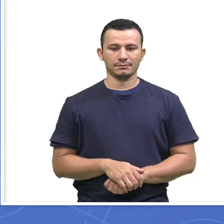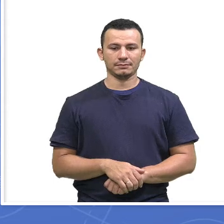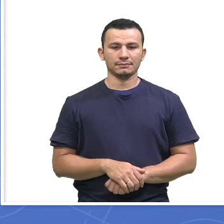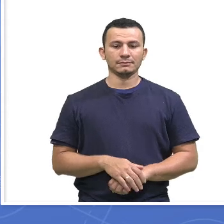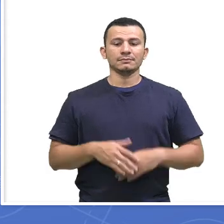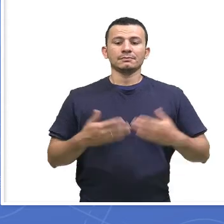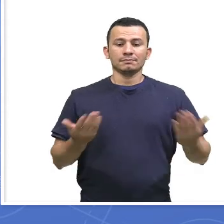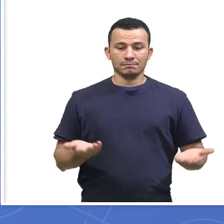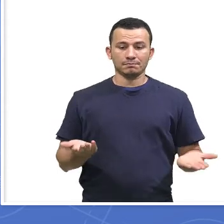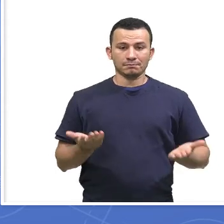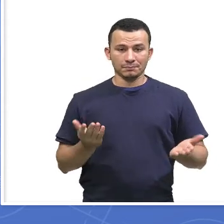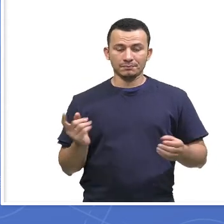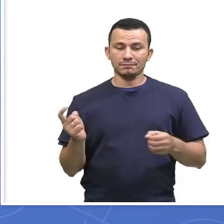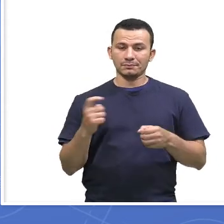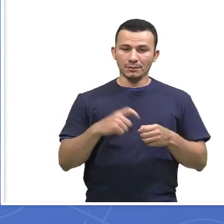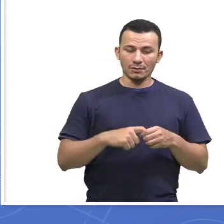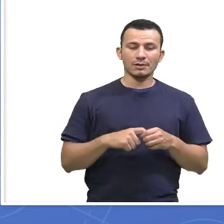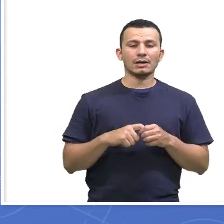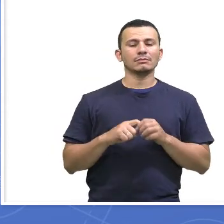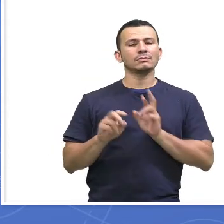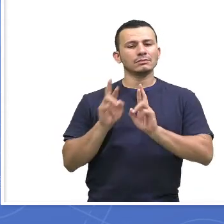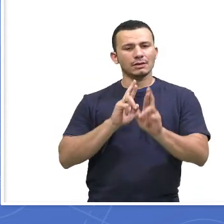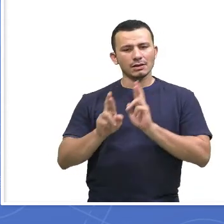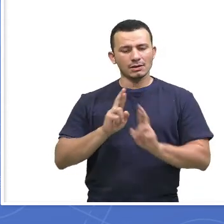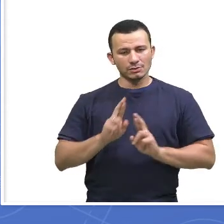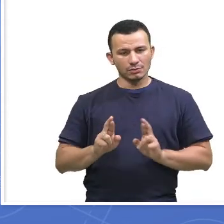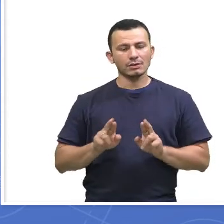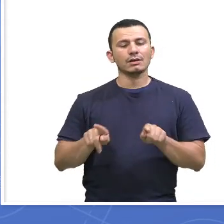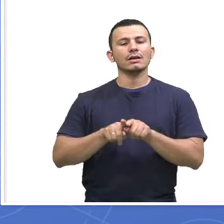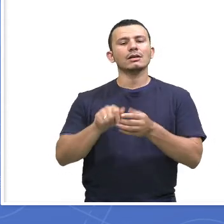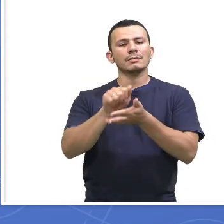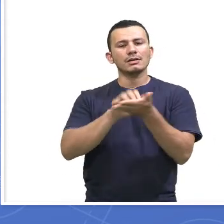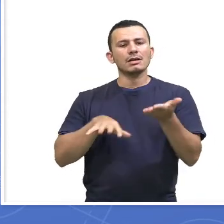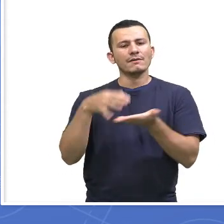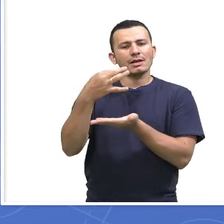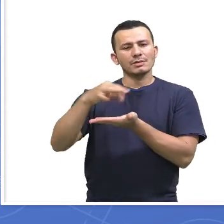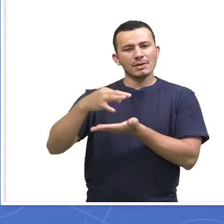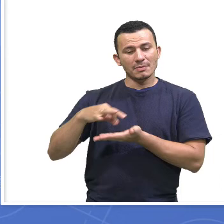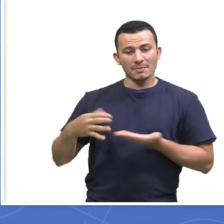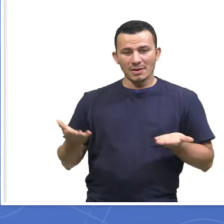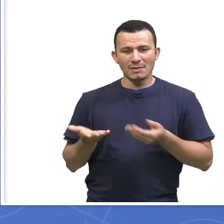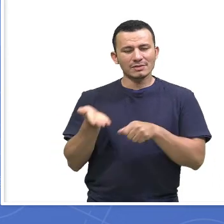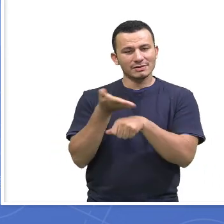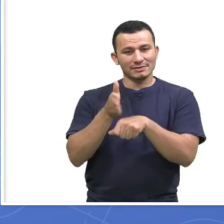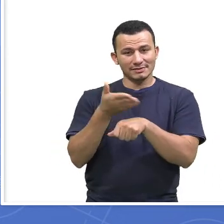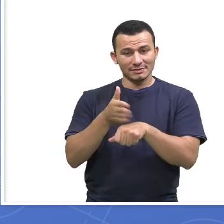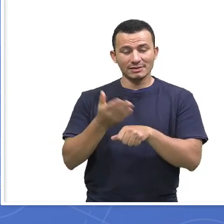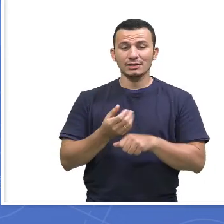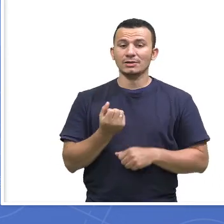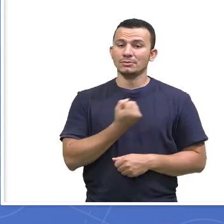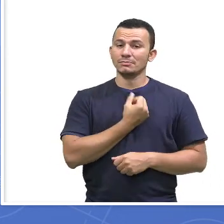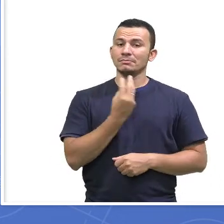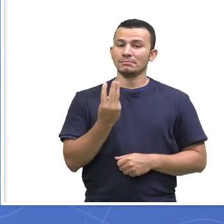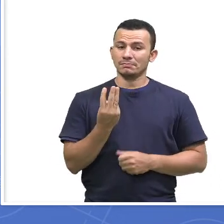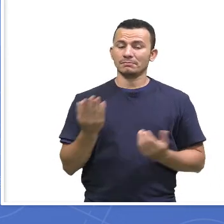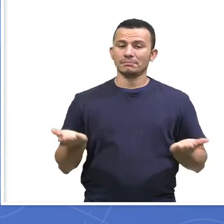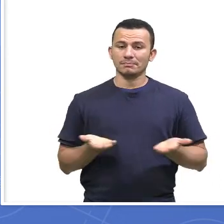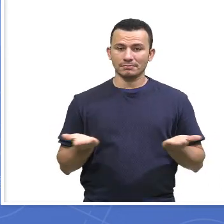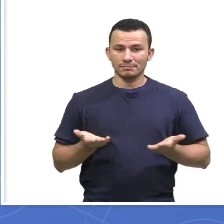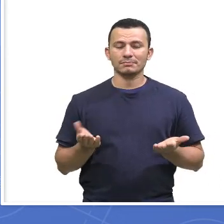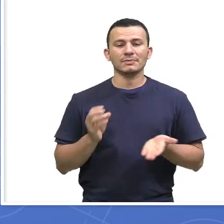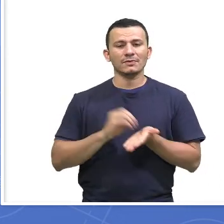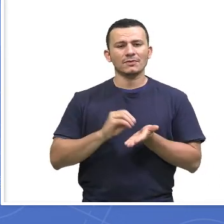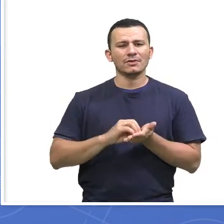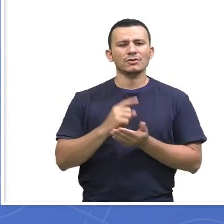Então, voltando aqui, né, para a nossa resposta, para a correção da atividade do praticando, nós estamos na questão 3, né? Falta